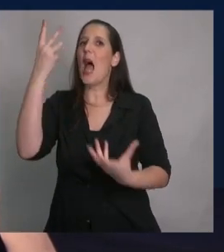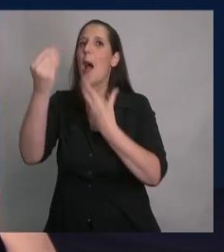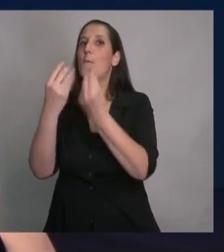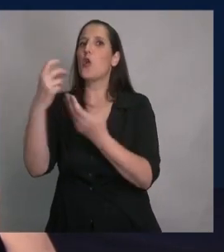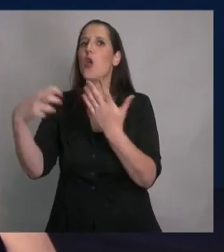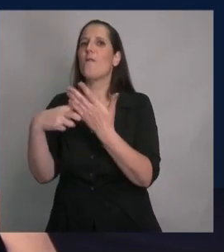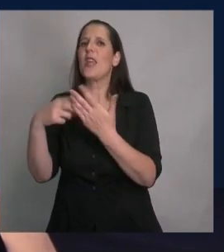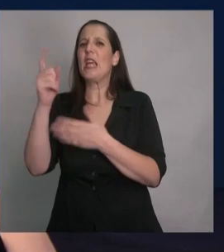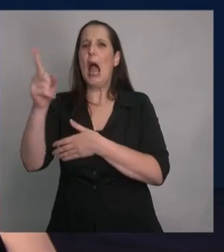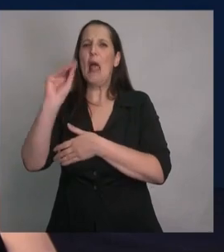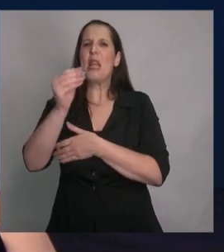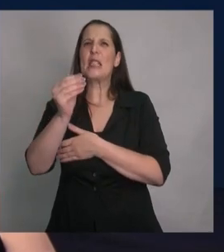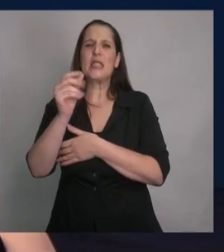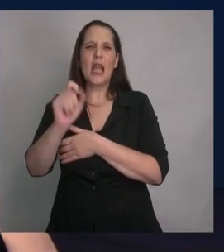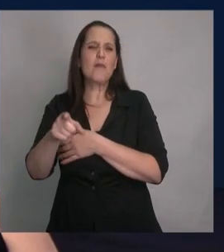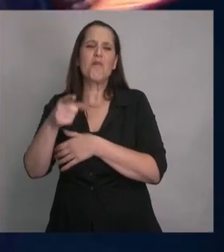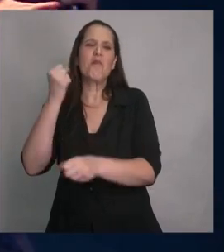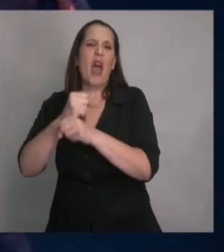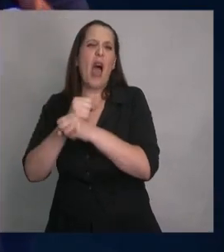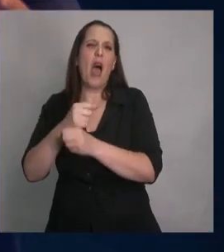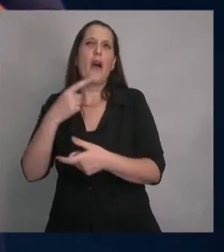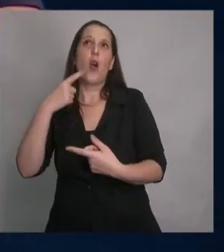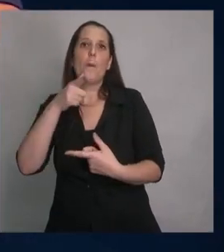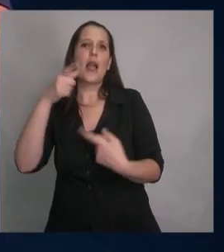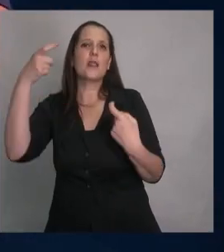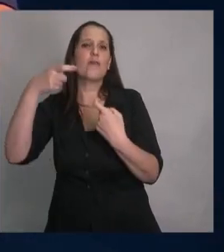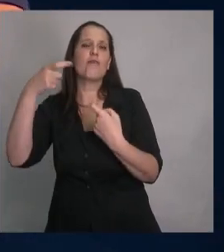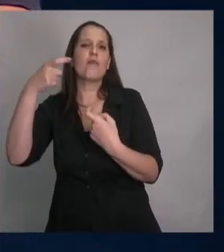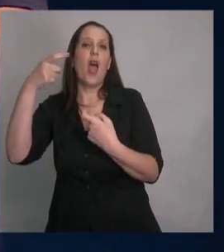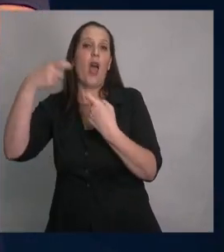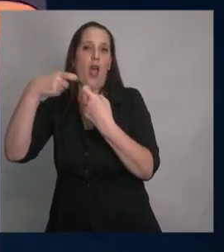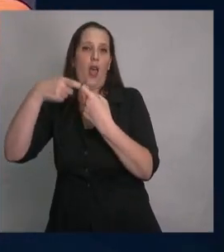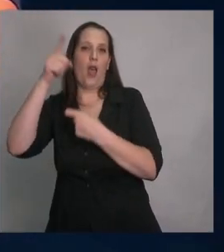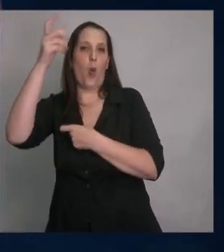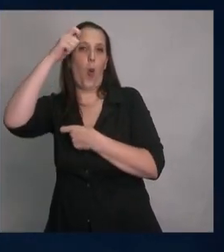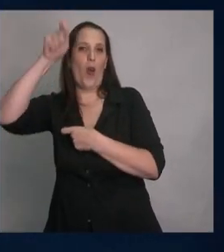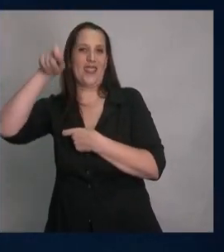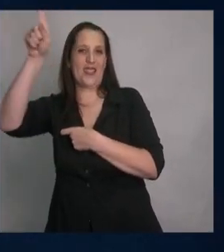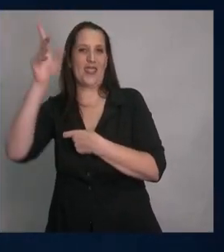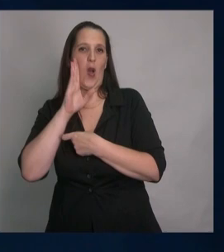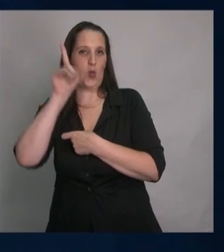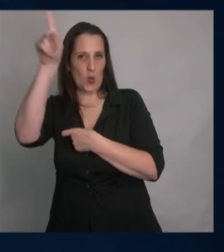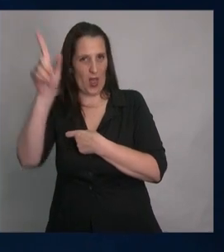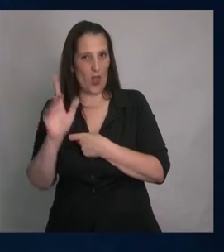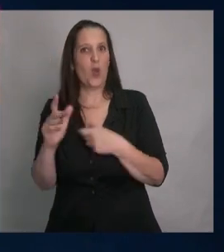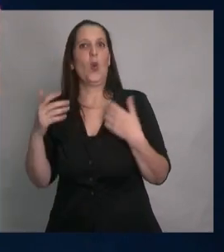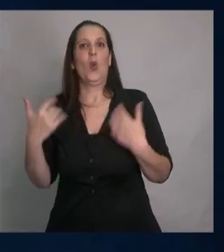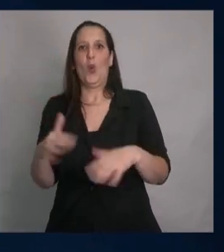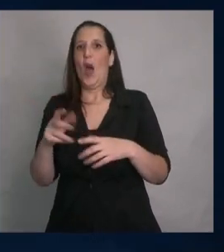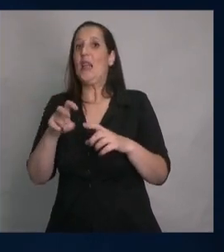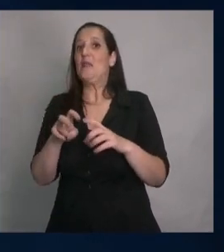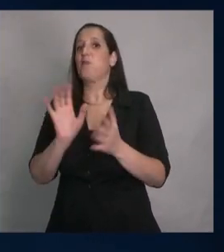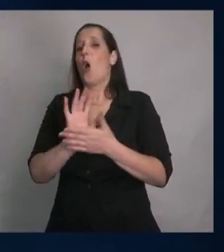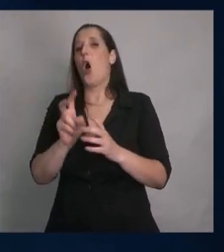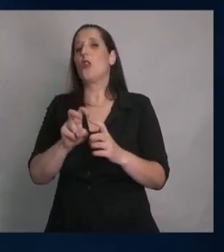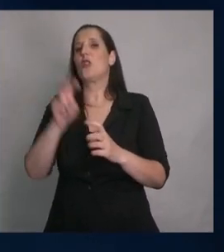Departamento de Justiça norte-americano, é claro, passando por cima do Ministério da Justiça brasileiro, do governo